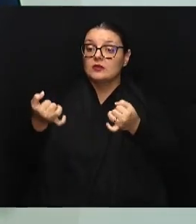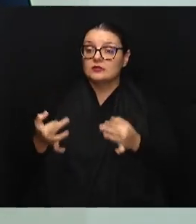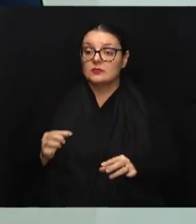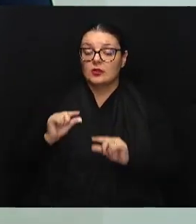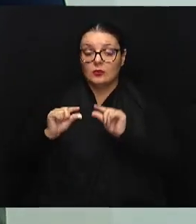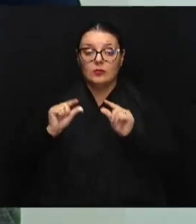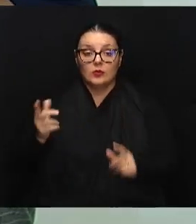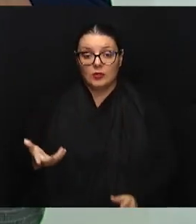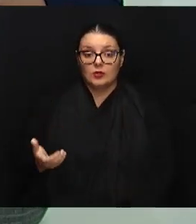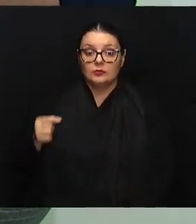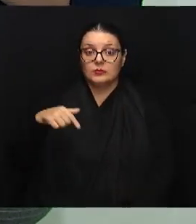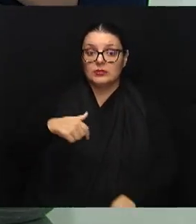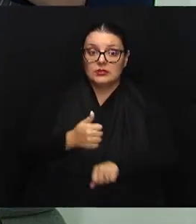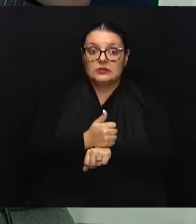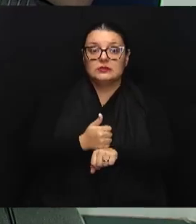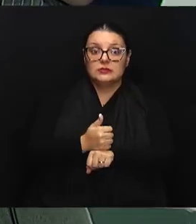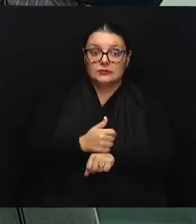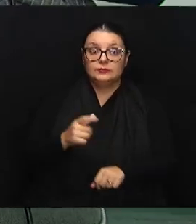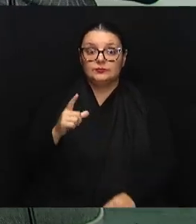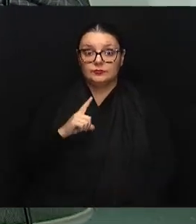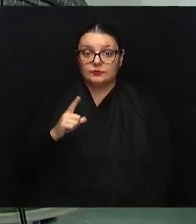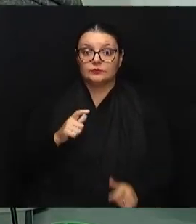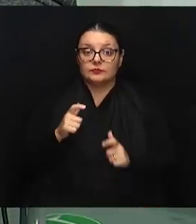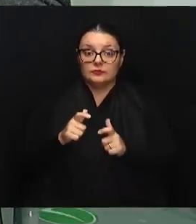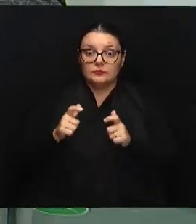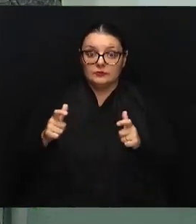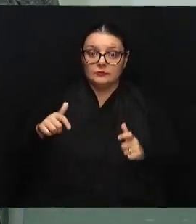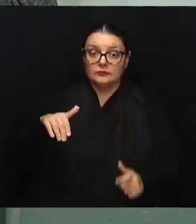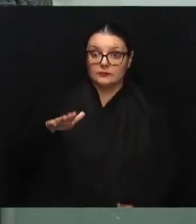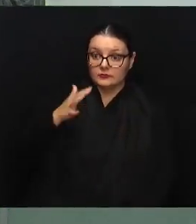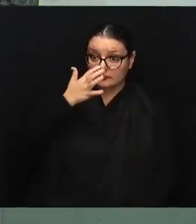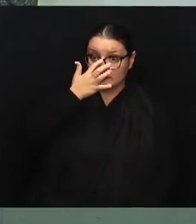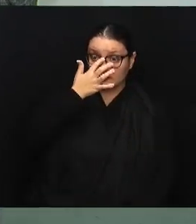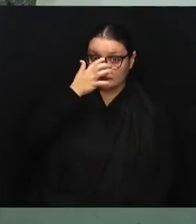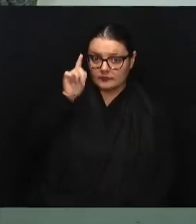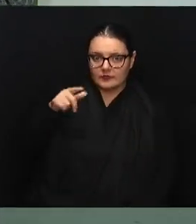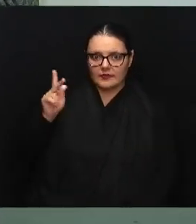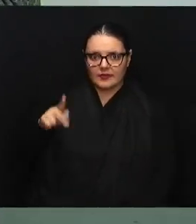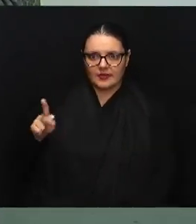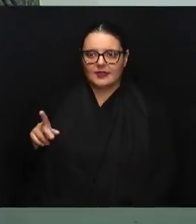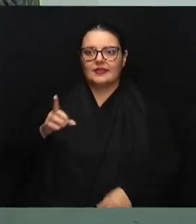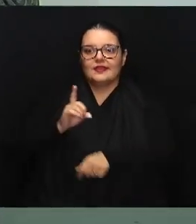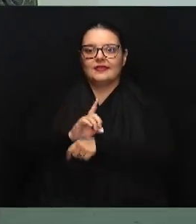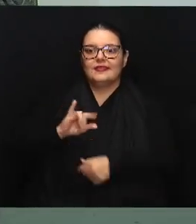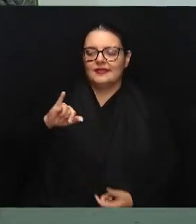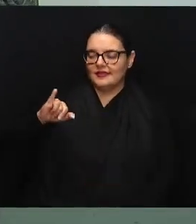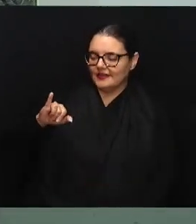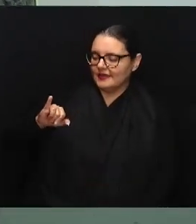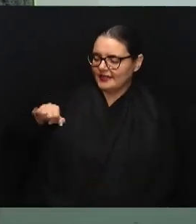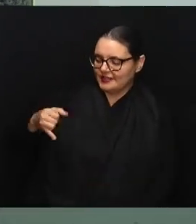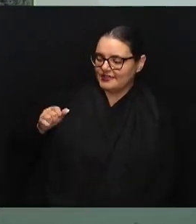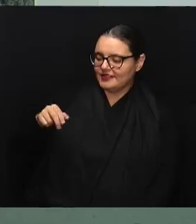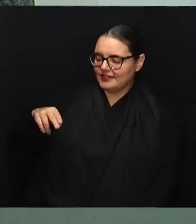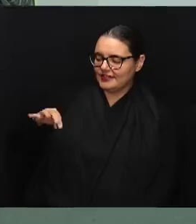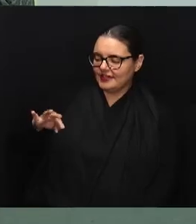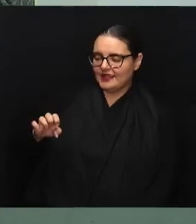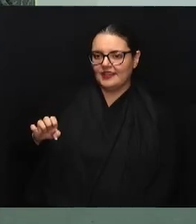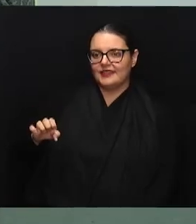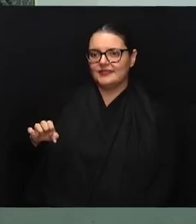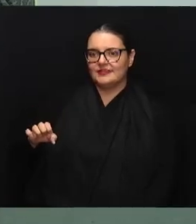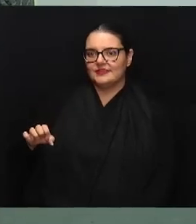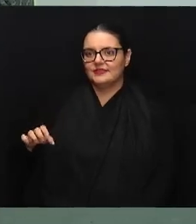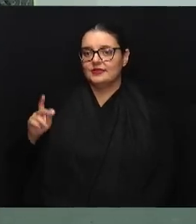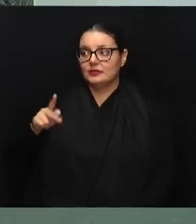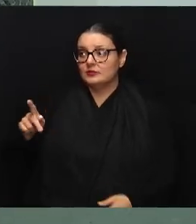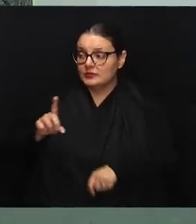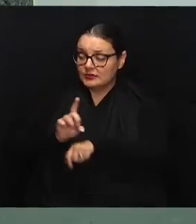dessa profissão que tem crescido cada vez mais é a professora doutora Janete Liache Martins de Sá.